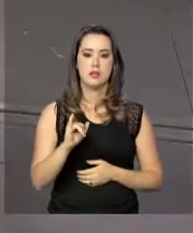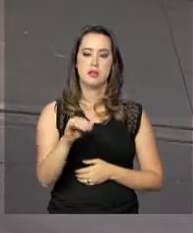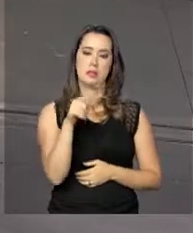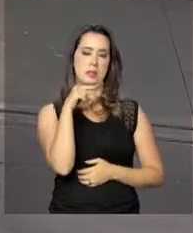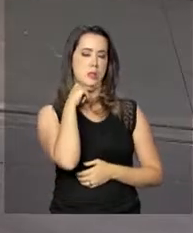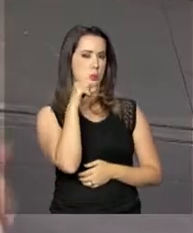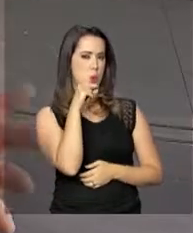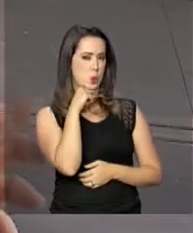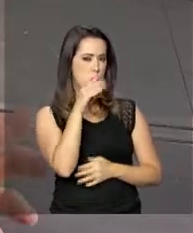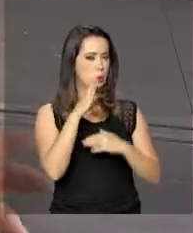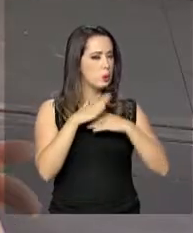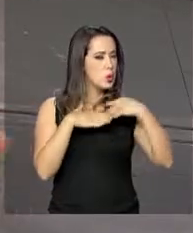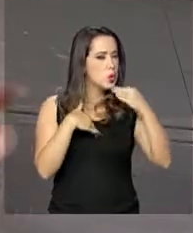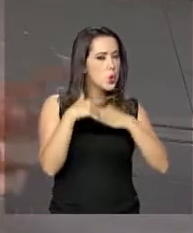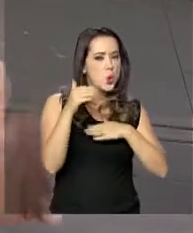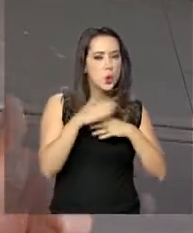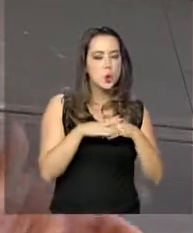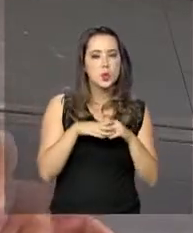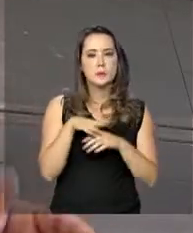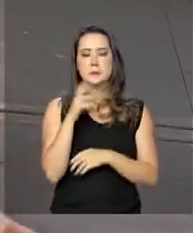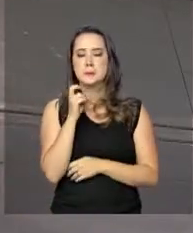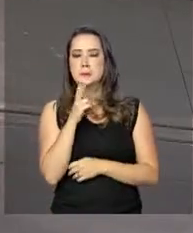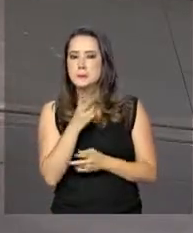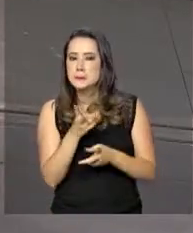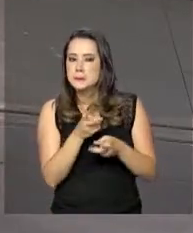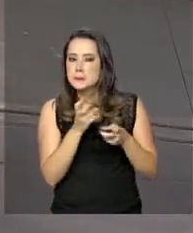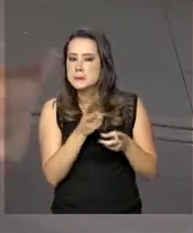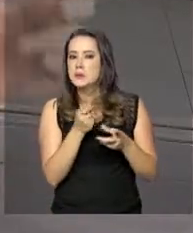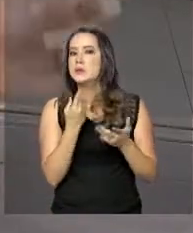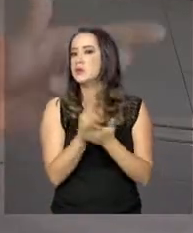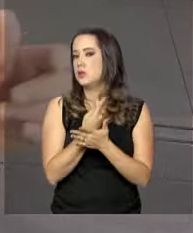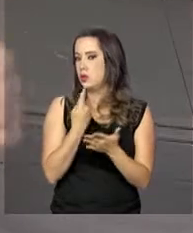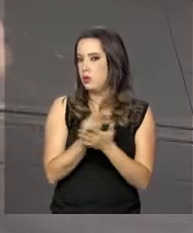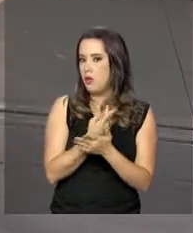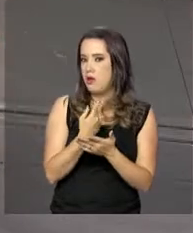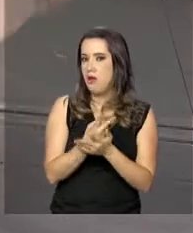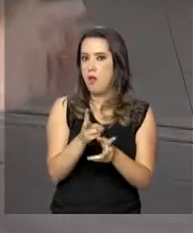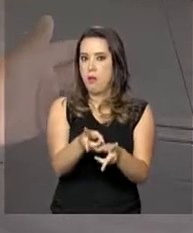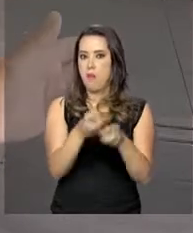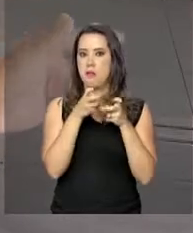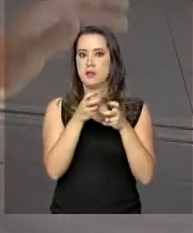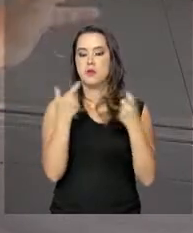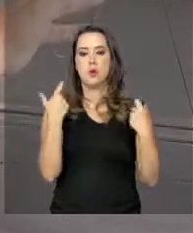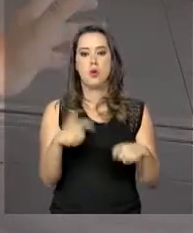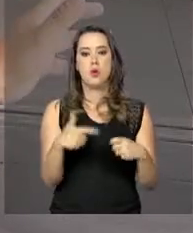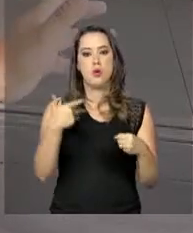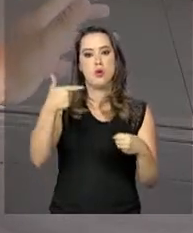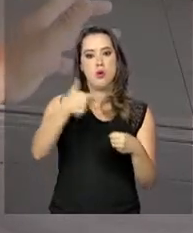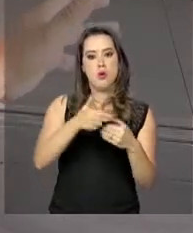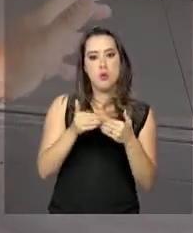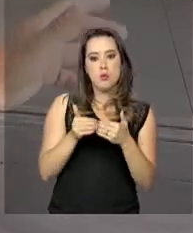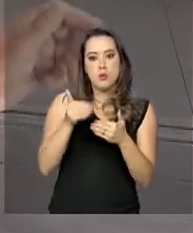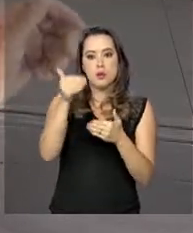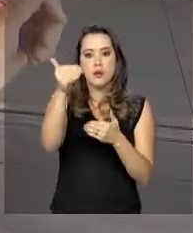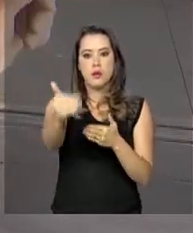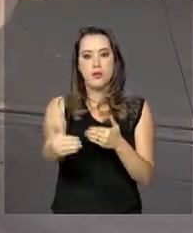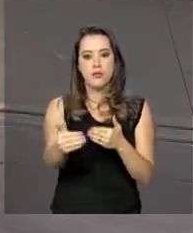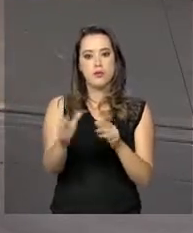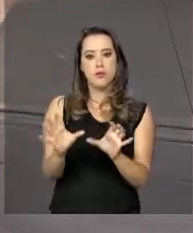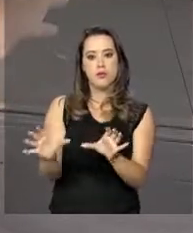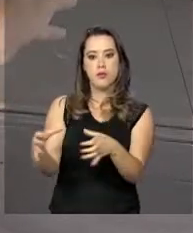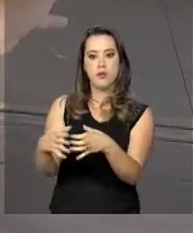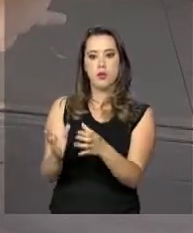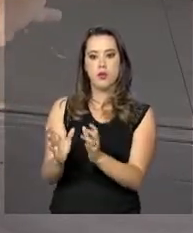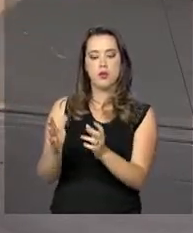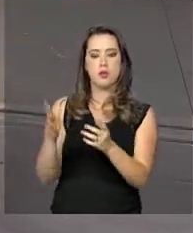dúvida, de qualquer suspeita de adulteração, inclusive se verificar algum tanque externo instalado no posto,